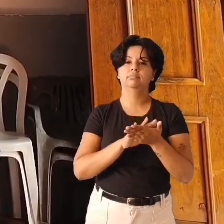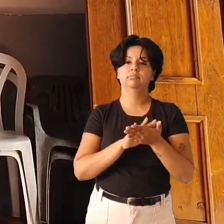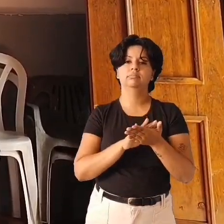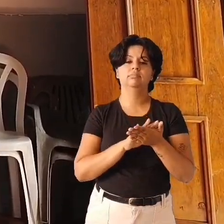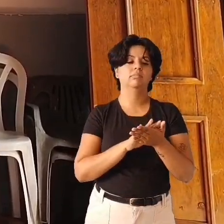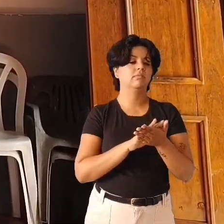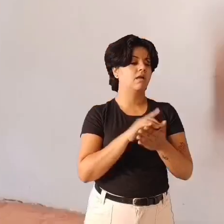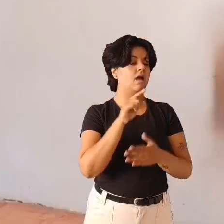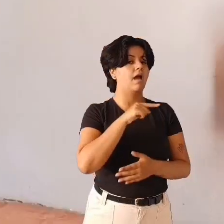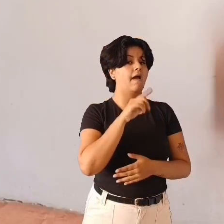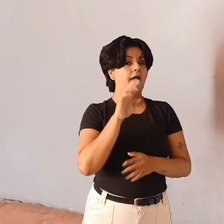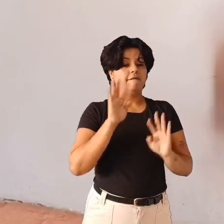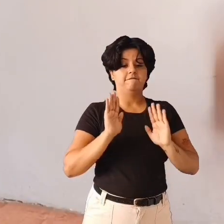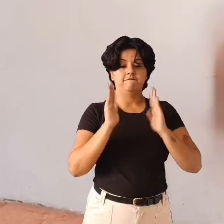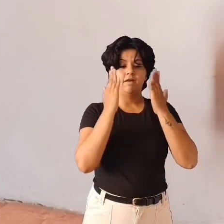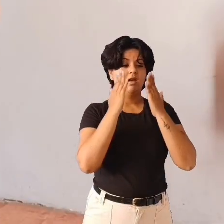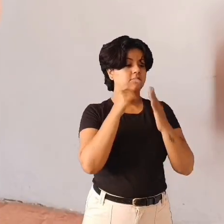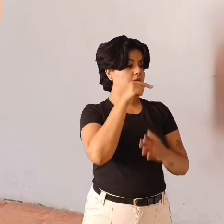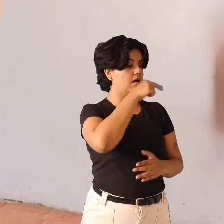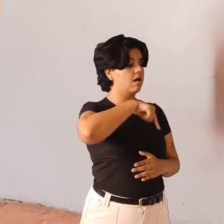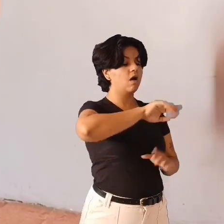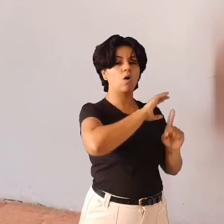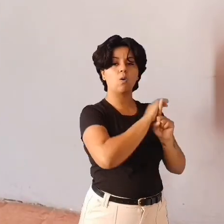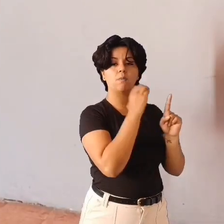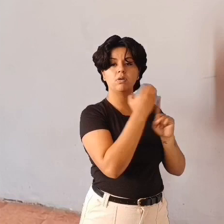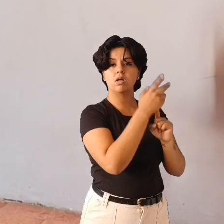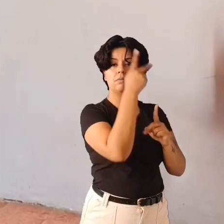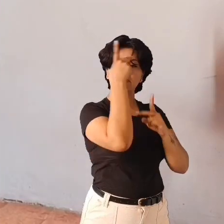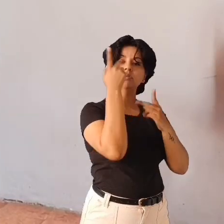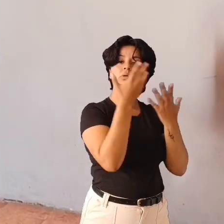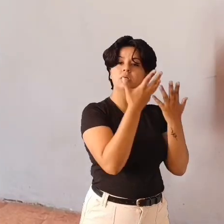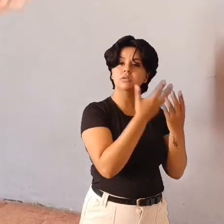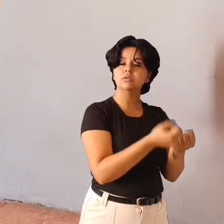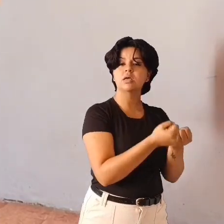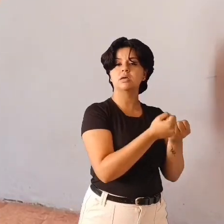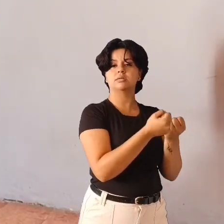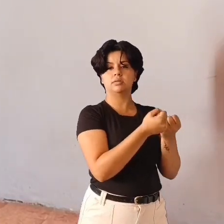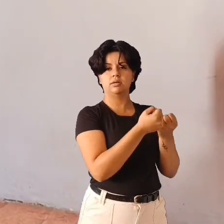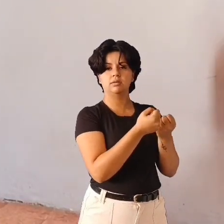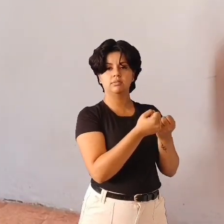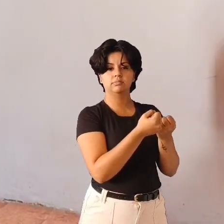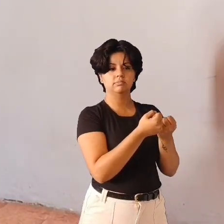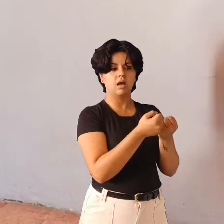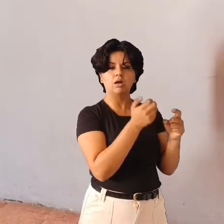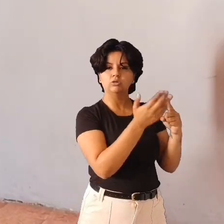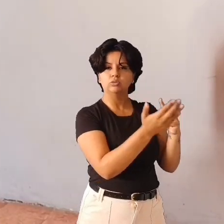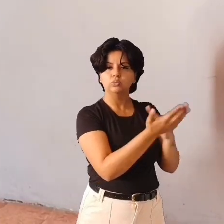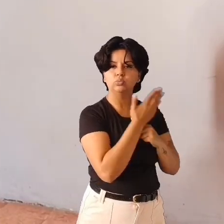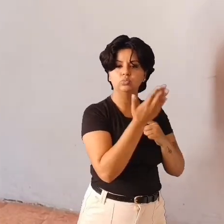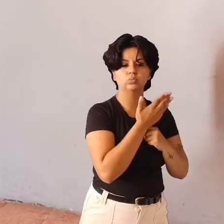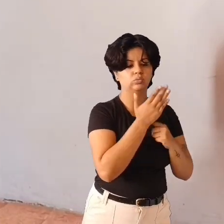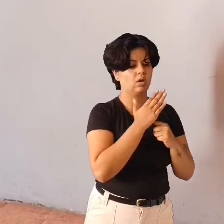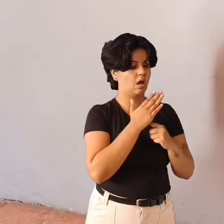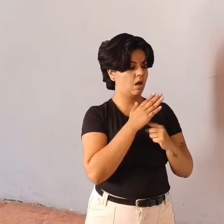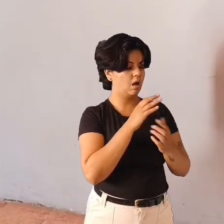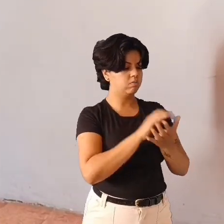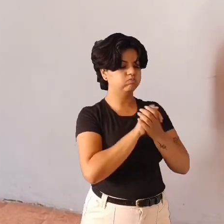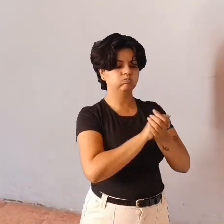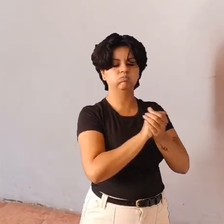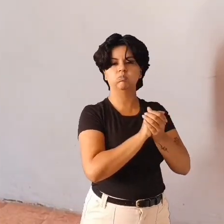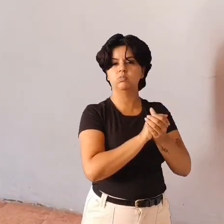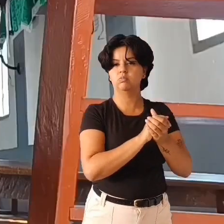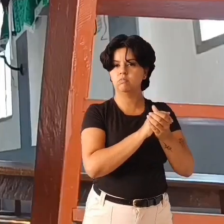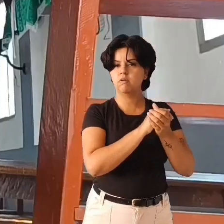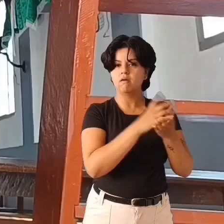essas festas. A festa do Divino, ela é toda financiada pelas pessoas que assumem os cargos, que